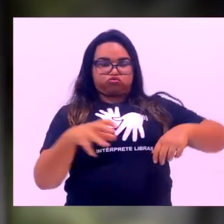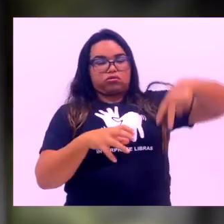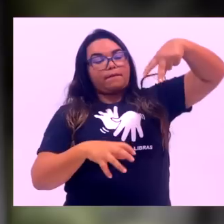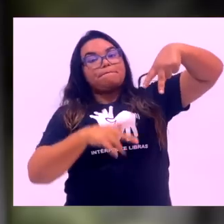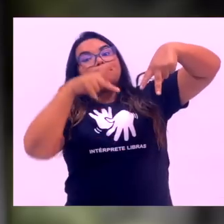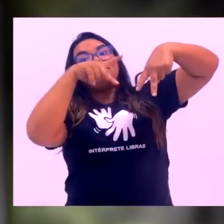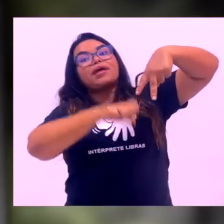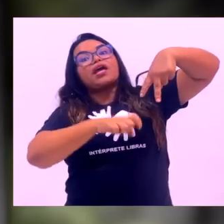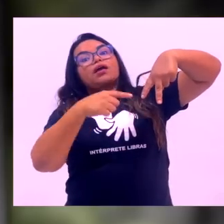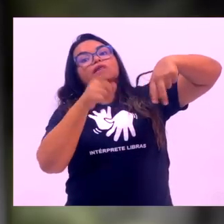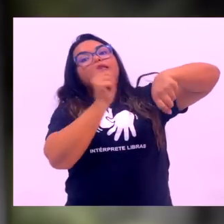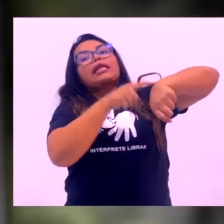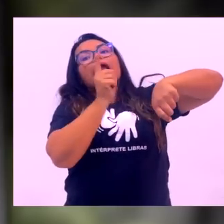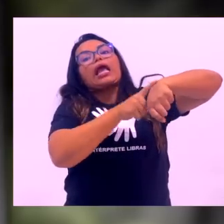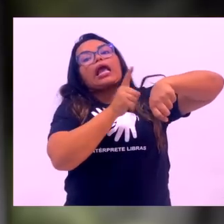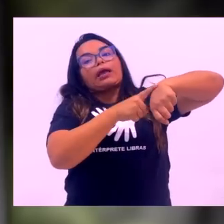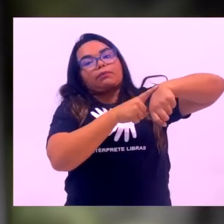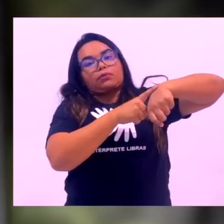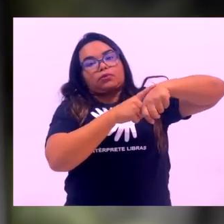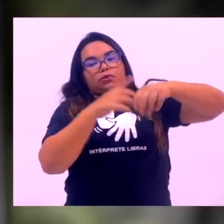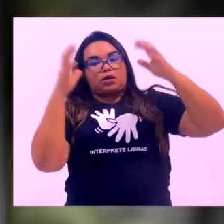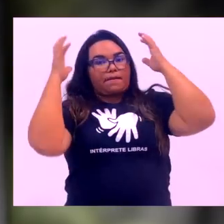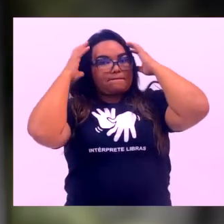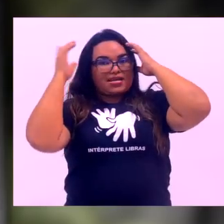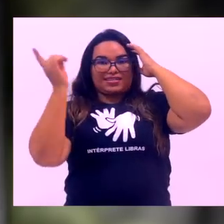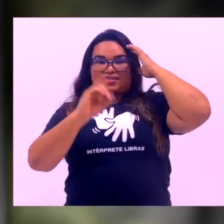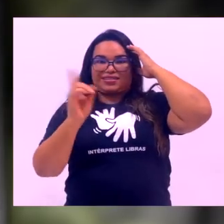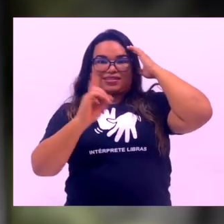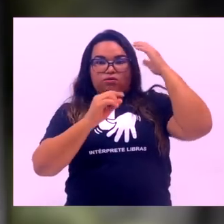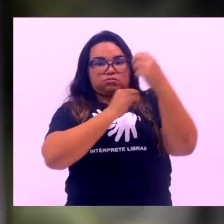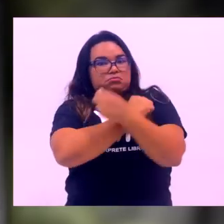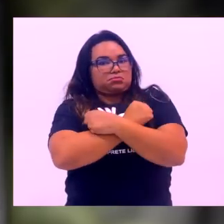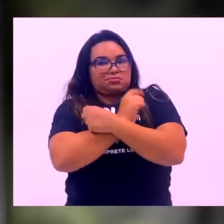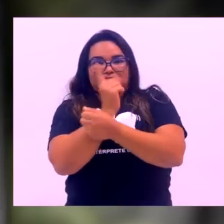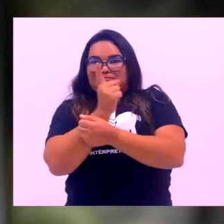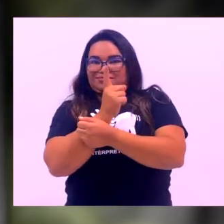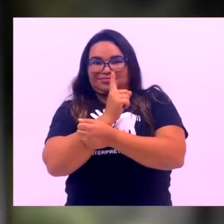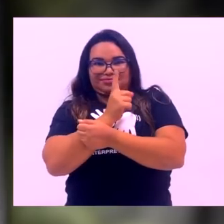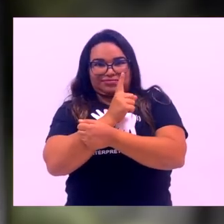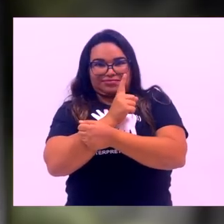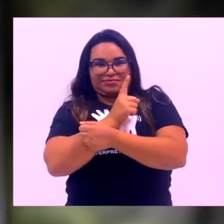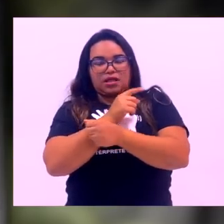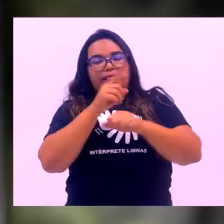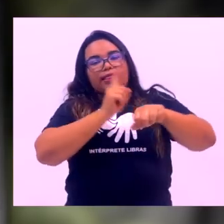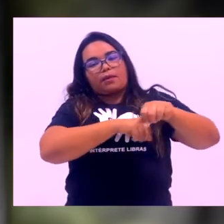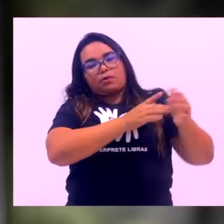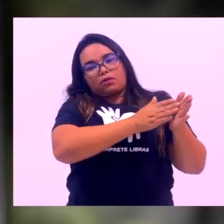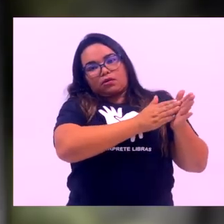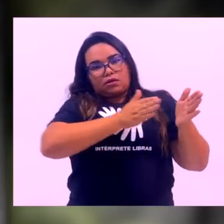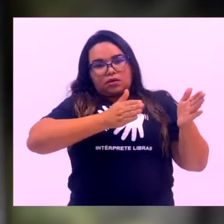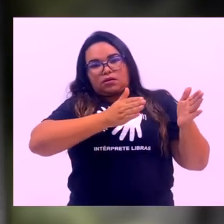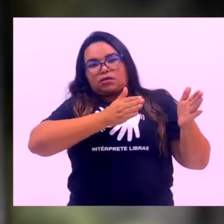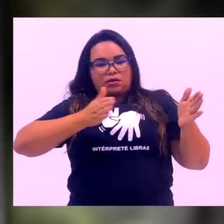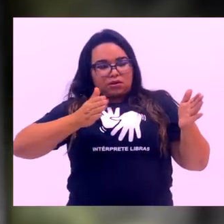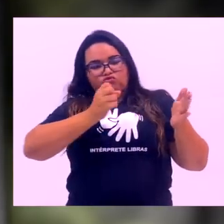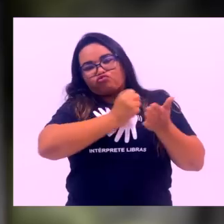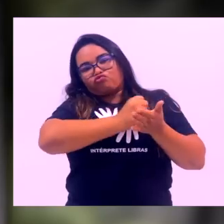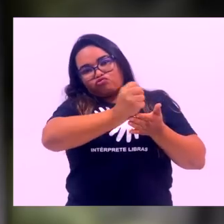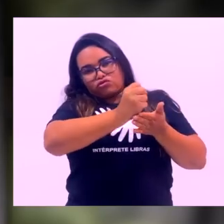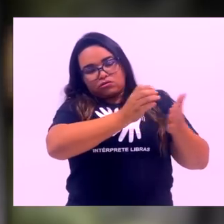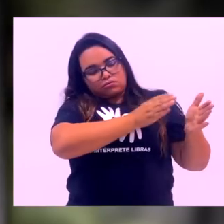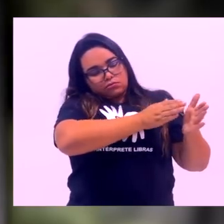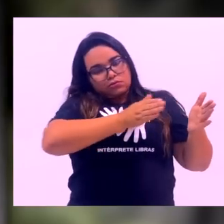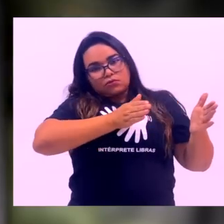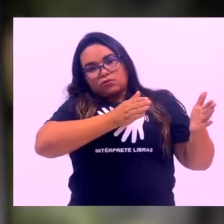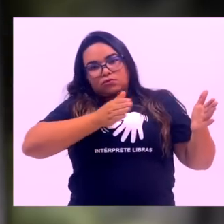ela não atinge o rei grego. Daniel capítulo 8, Daniel capítulo 9. Tenham